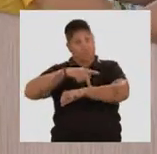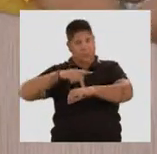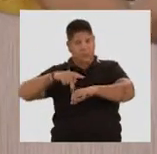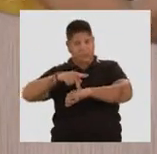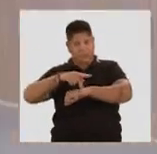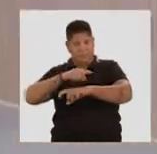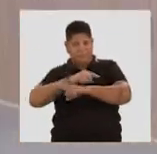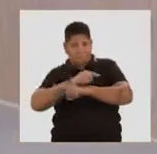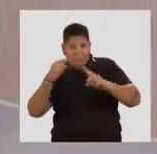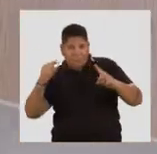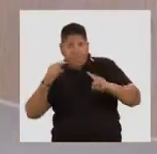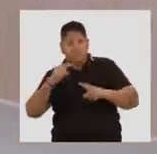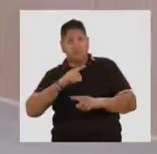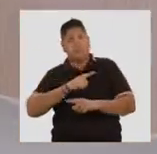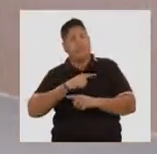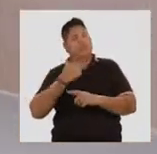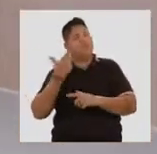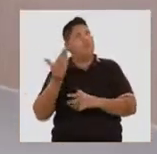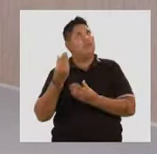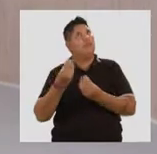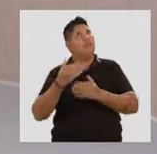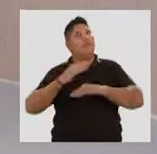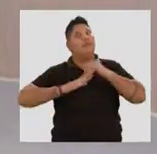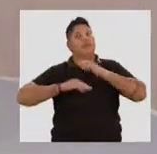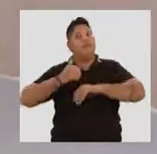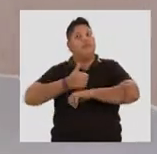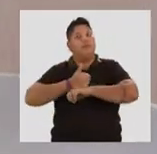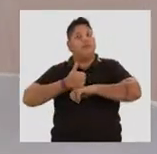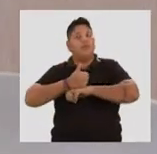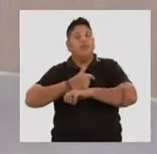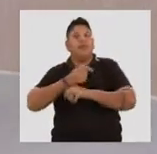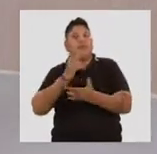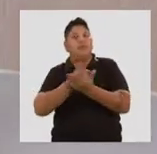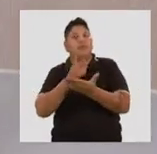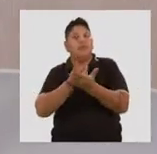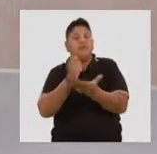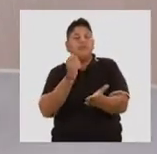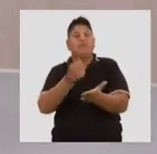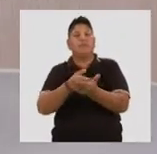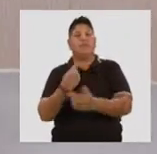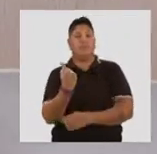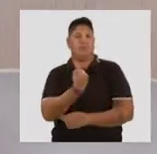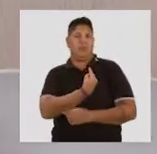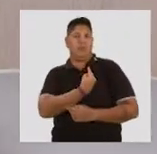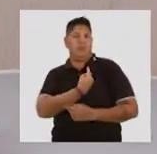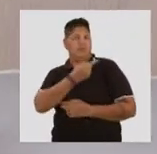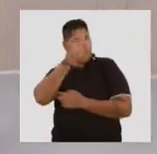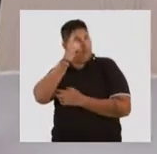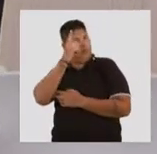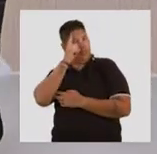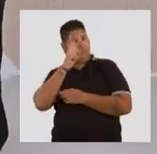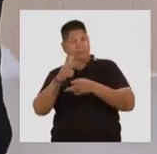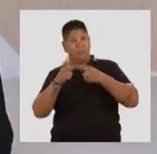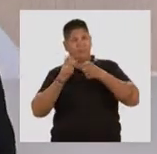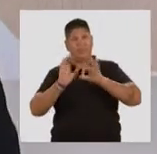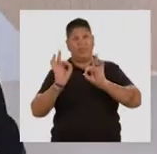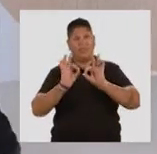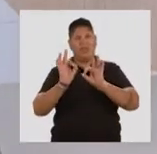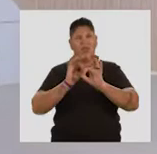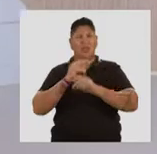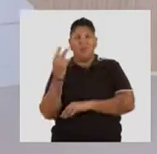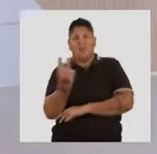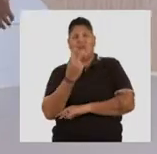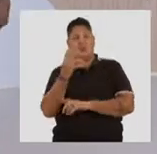do país. Mas há muitos profissionais que, mesmo contribuindo para o nosso dia a dia, são pouco percebidos